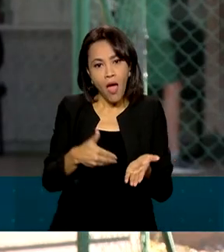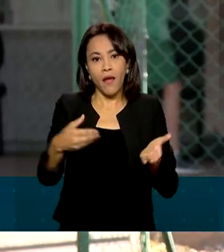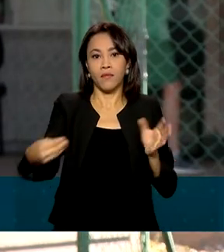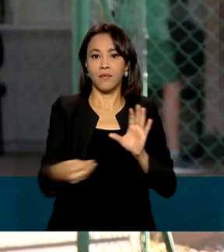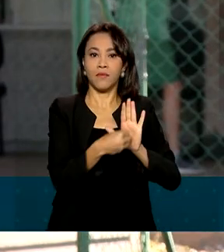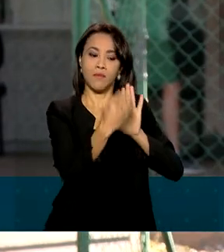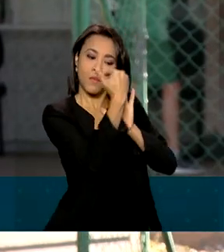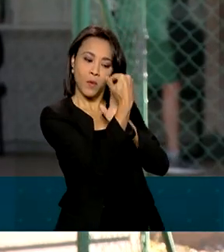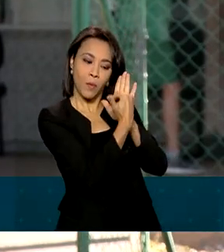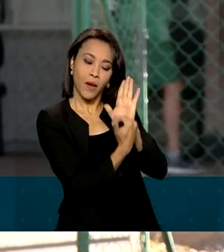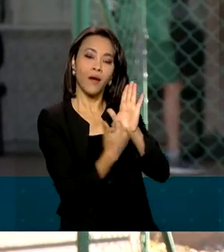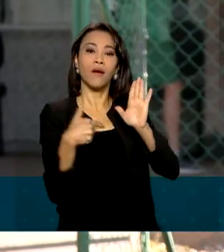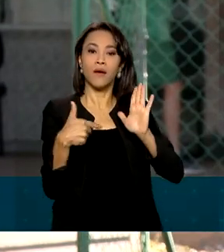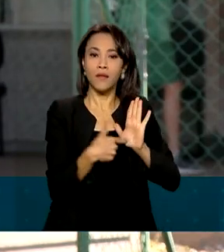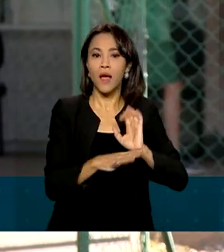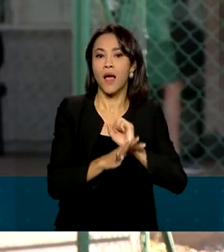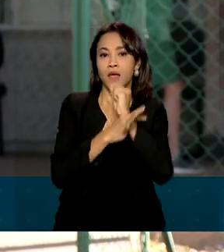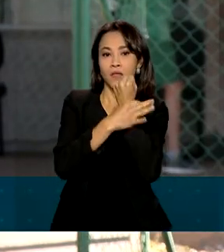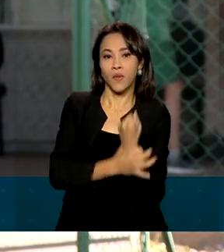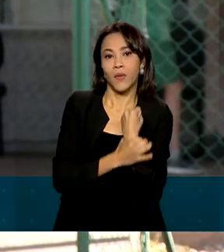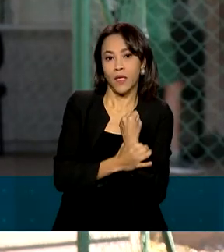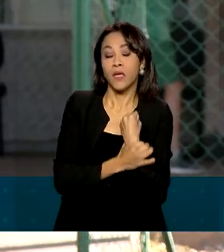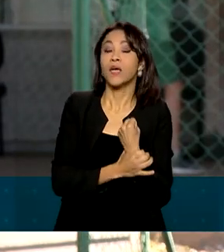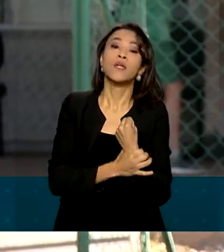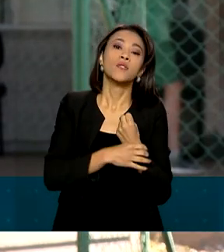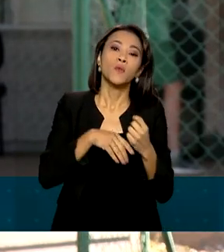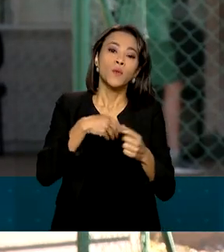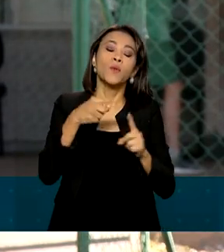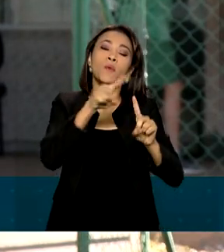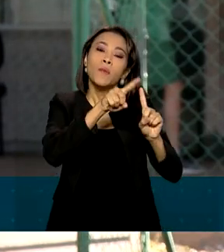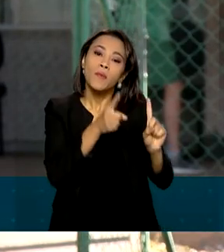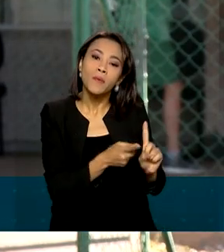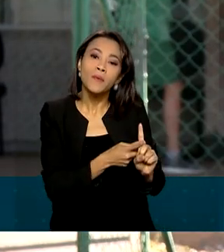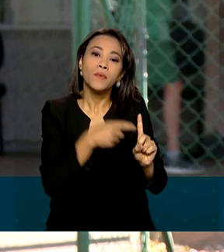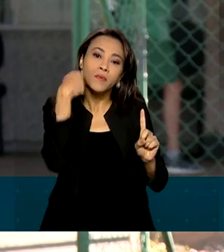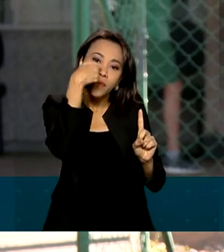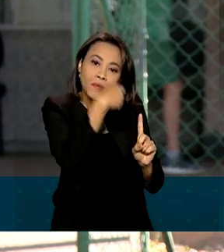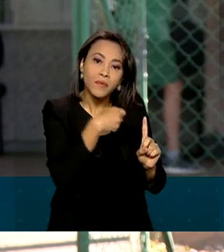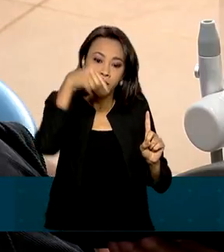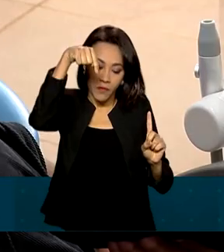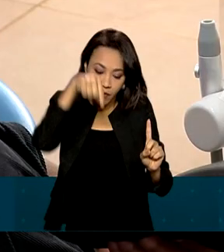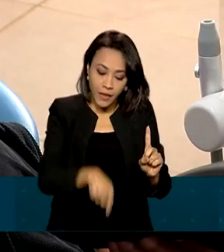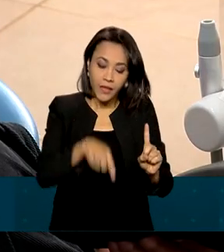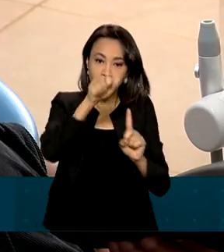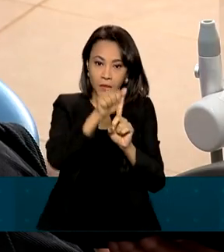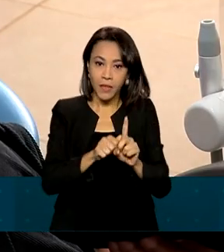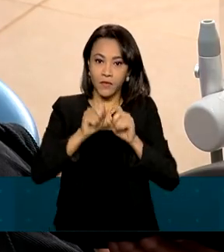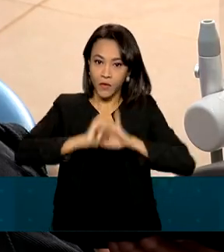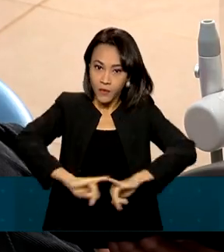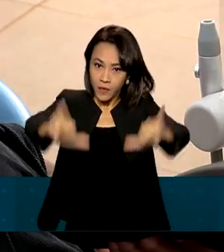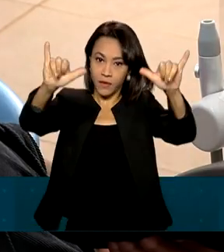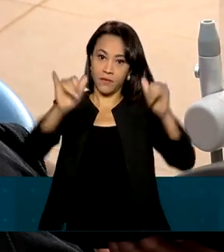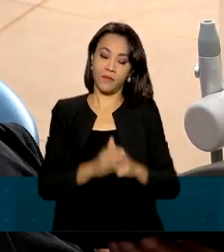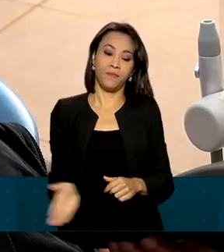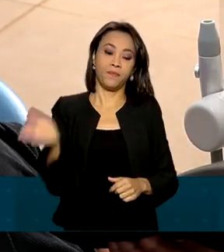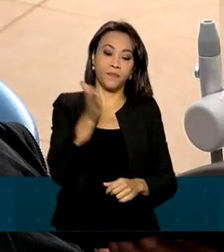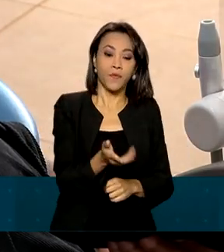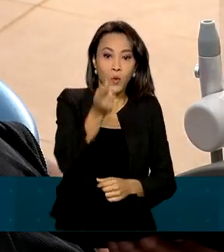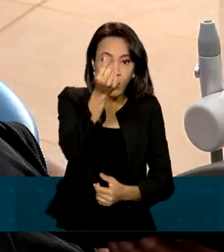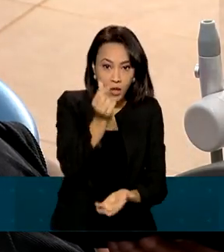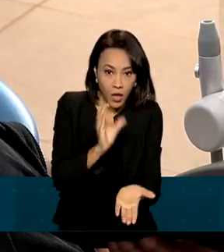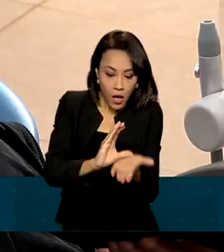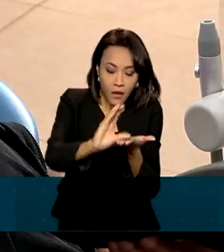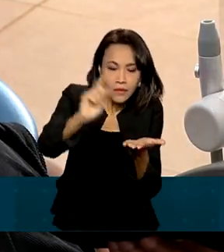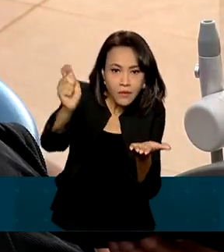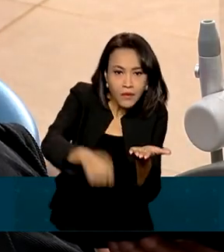Nacional de garantia do pré-natal odontológico no SUS lançado neste mês o recurso poderá ser usado